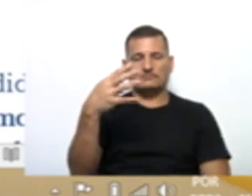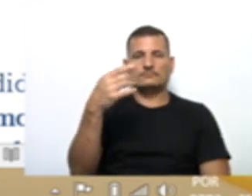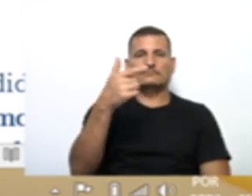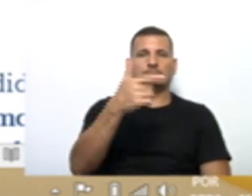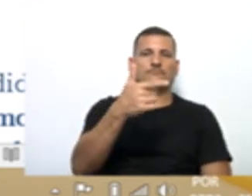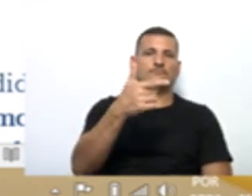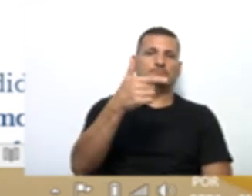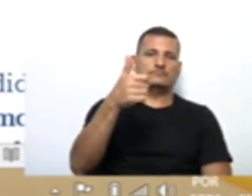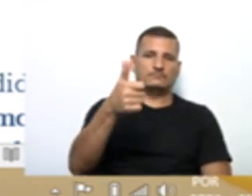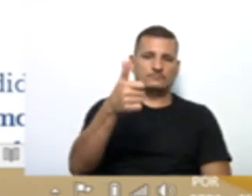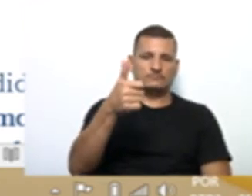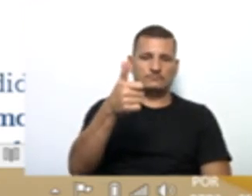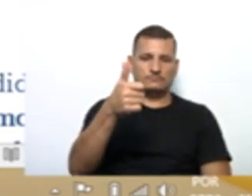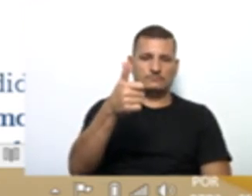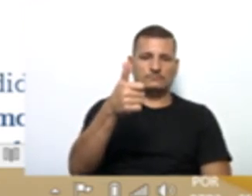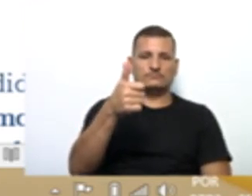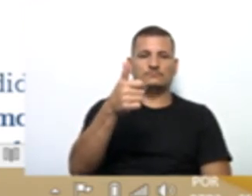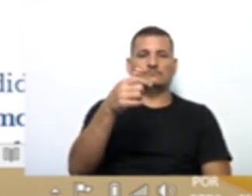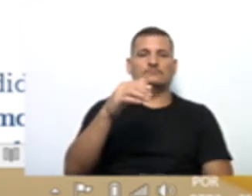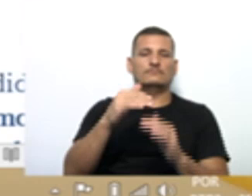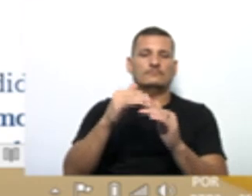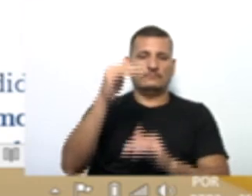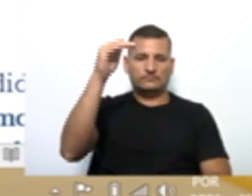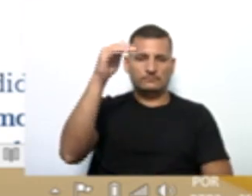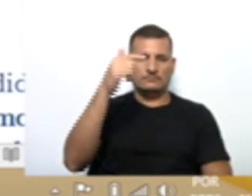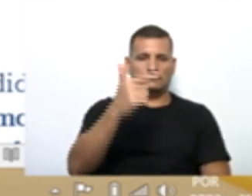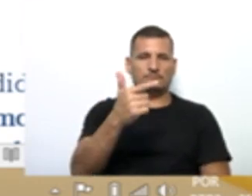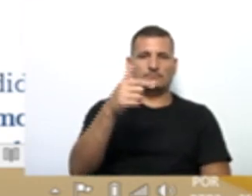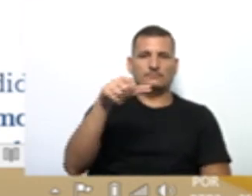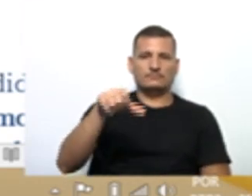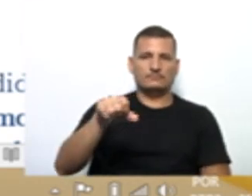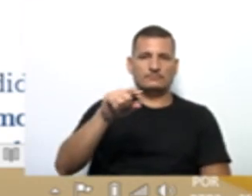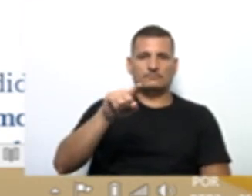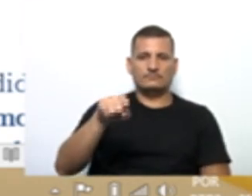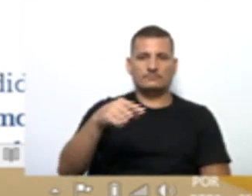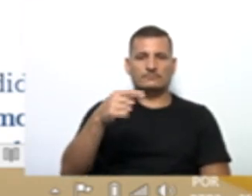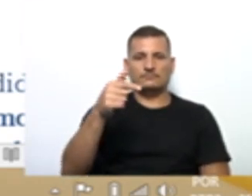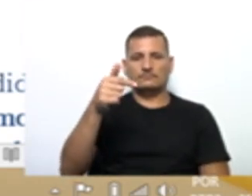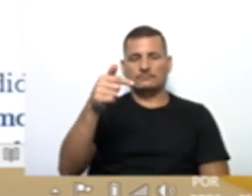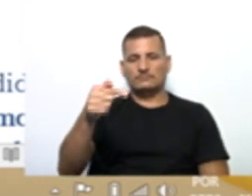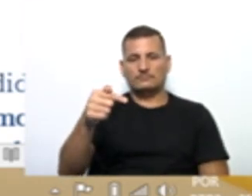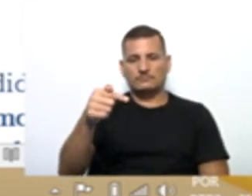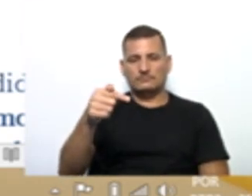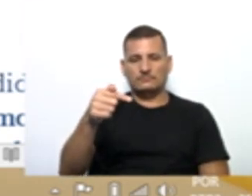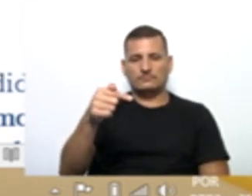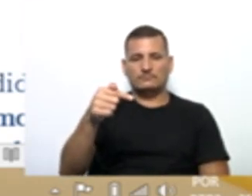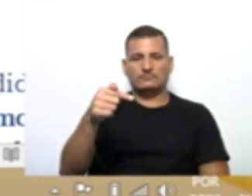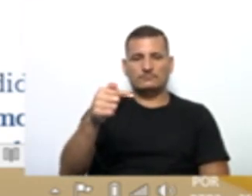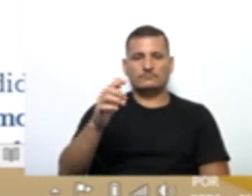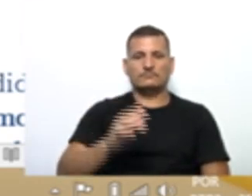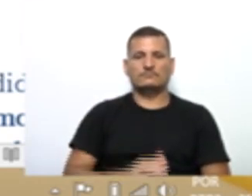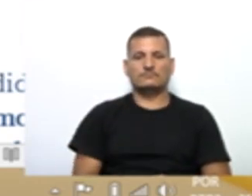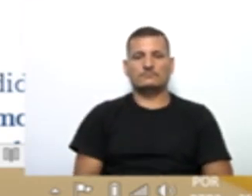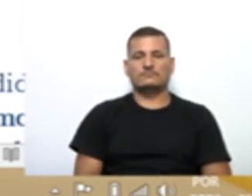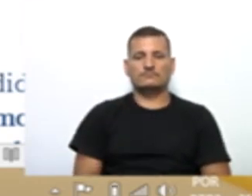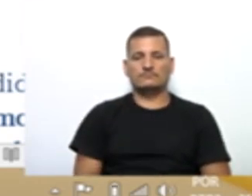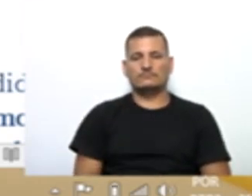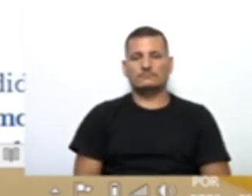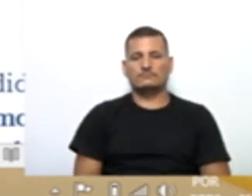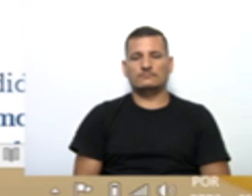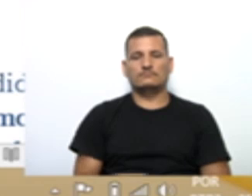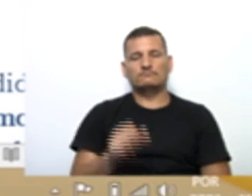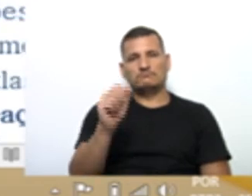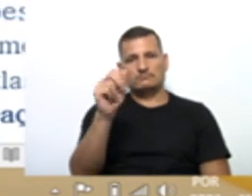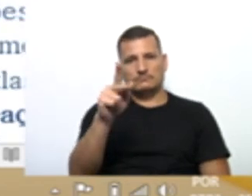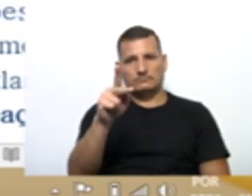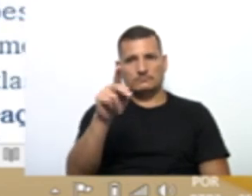e altura 29,7. Então, esses dois elementos são os principais elementos com relação à configuração de página. Você vai clicar em